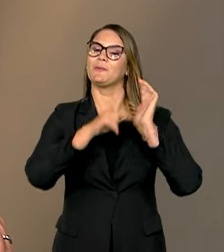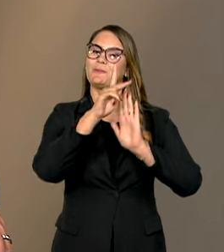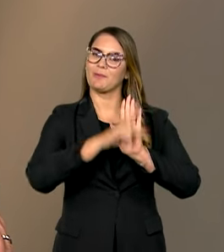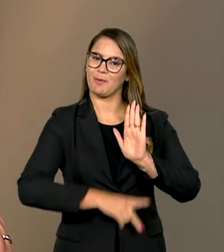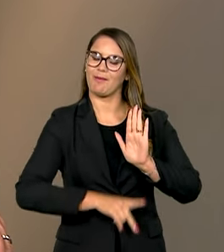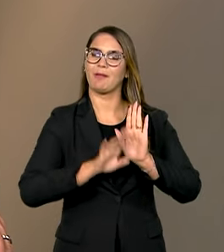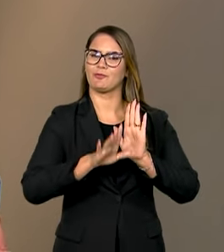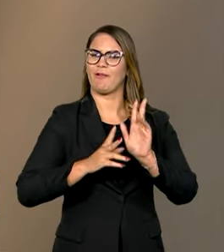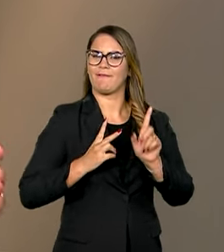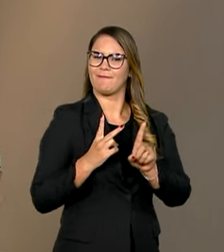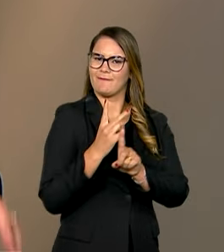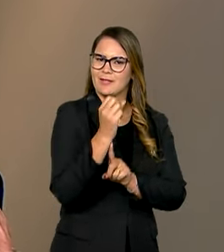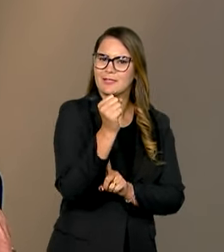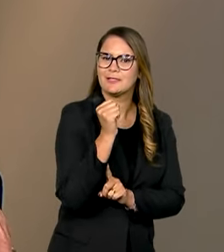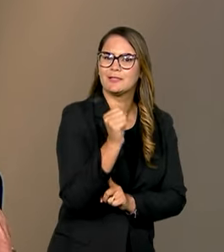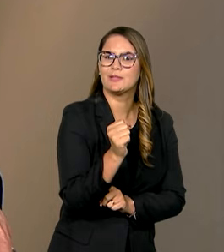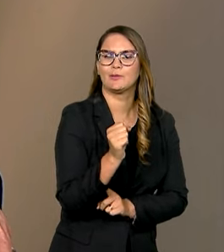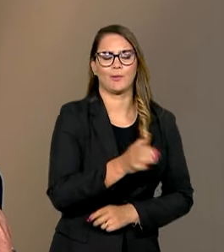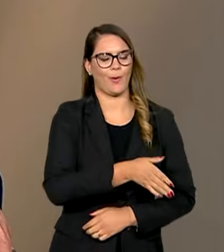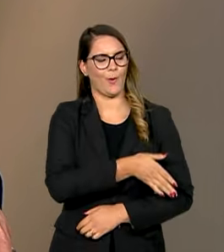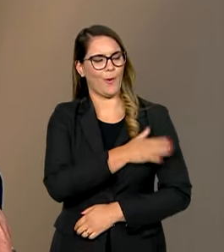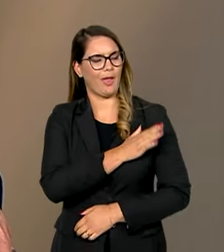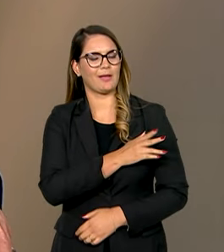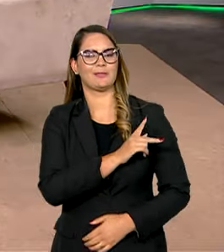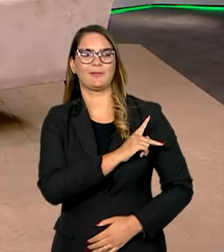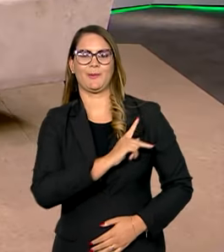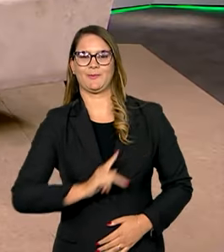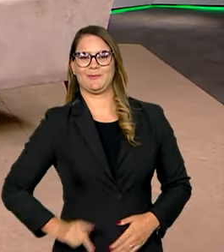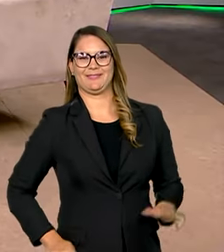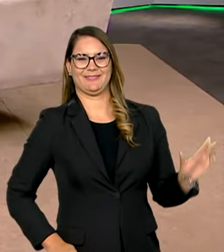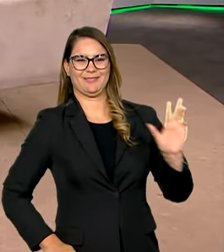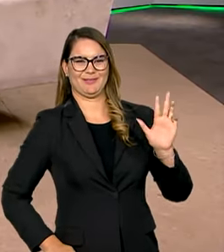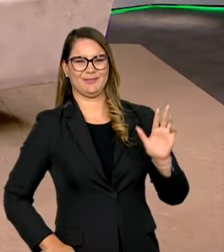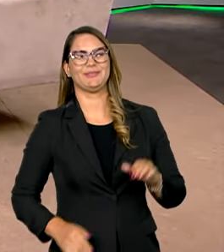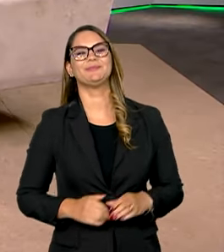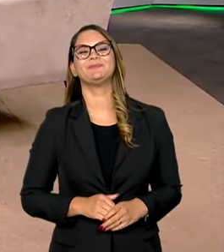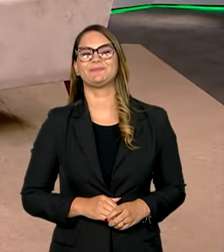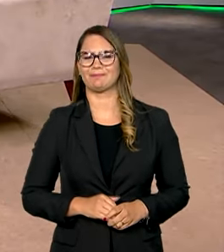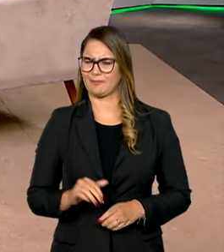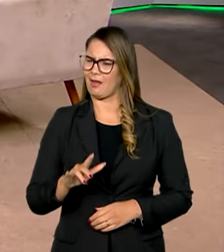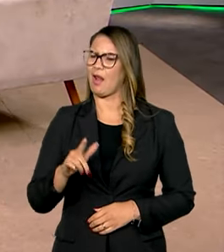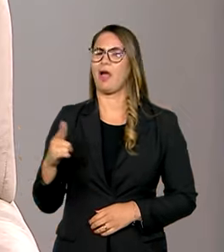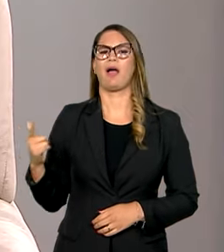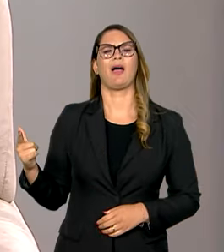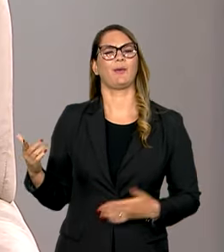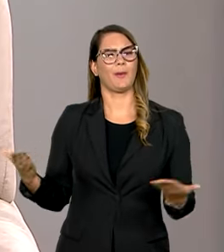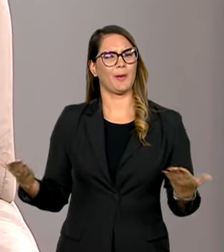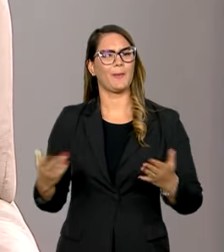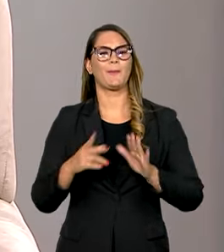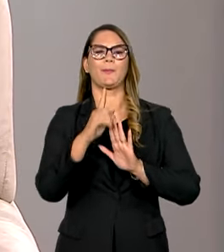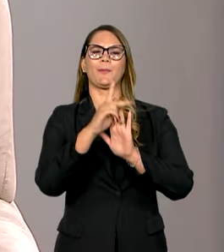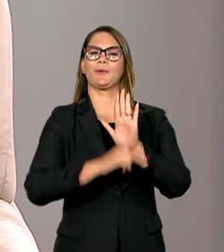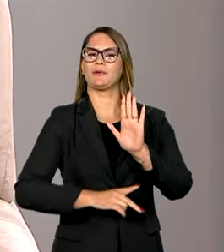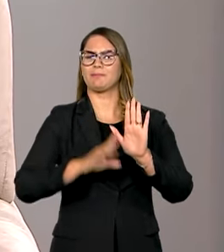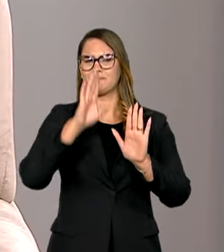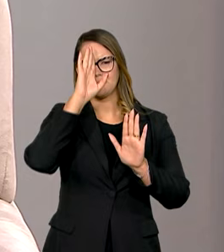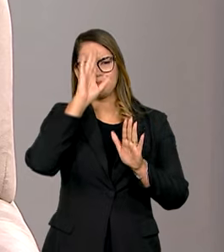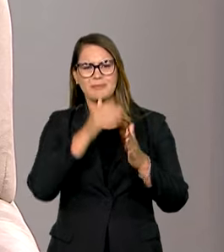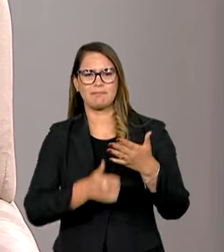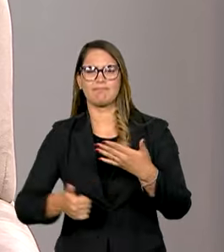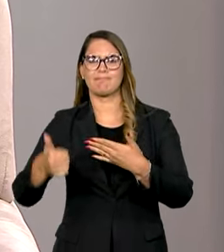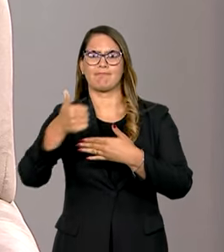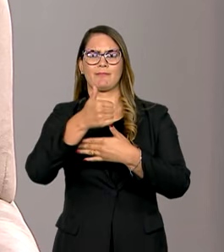um programa vencedor, um programa do coração do presidente Lula. Sem dúvida, mais do que nunca, esse é um programa prioritário para o